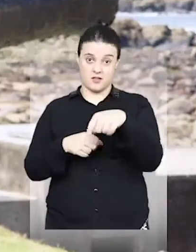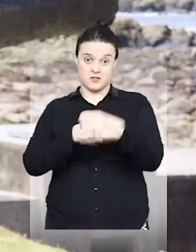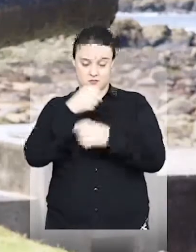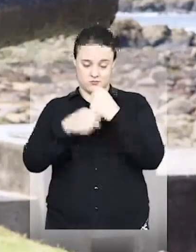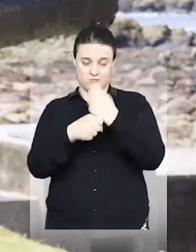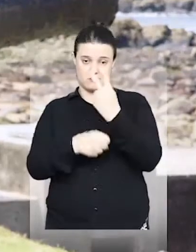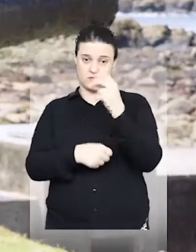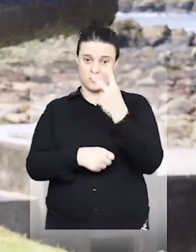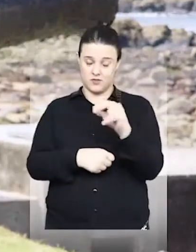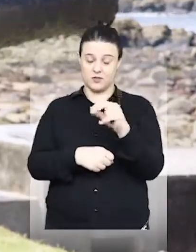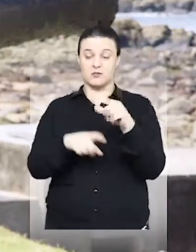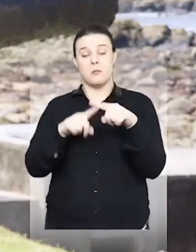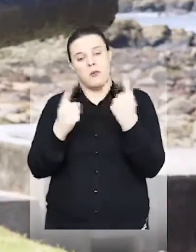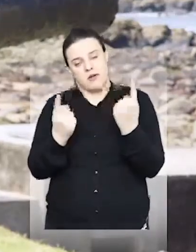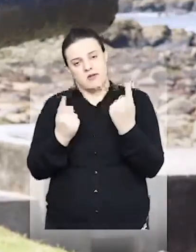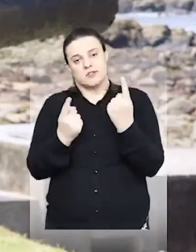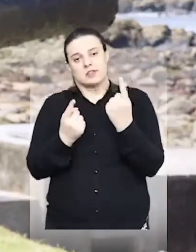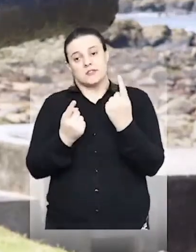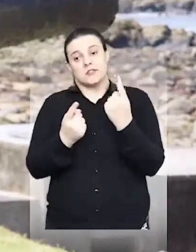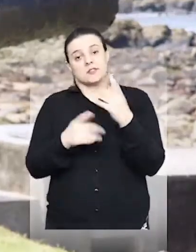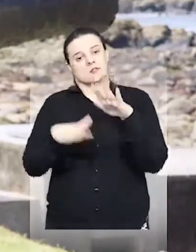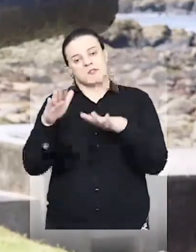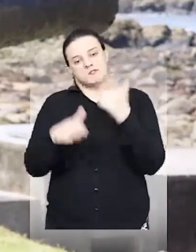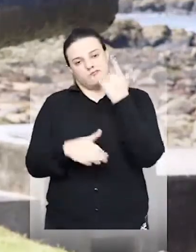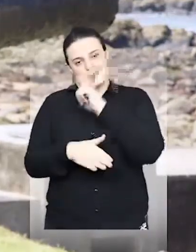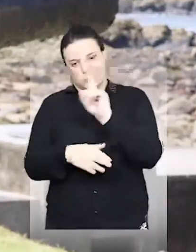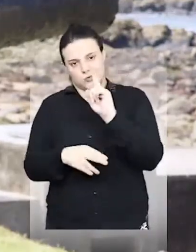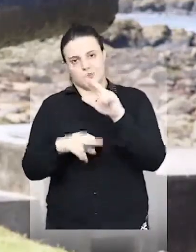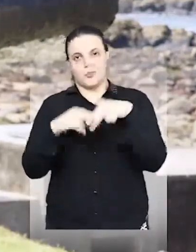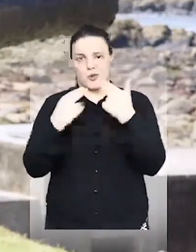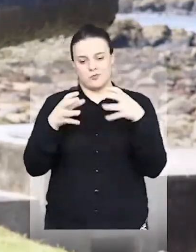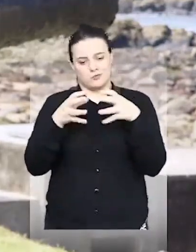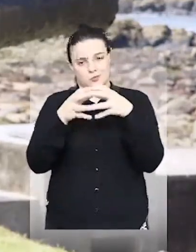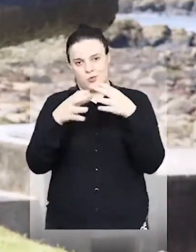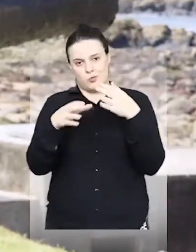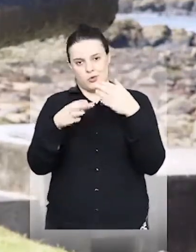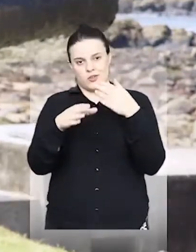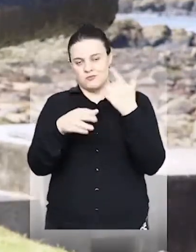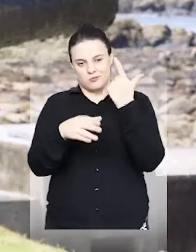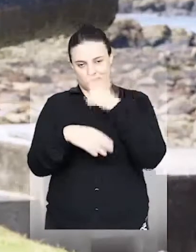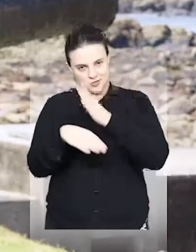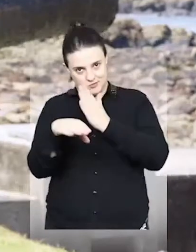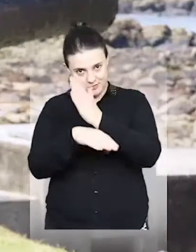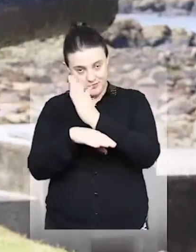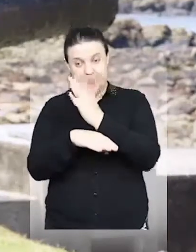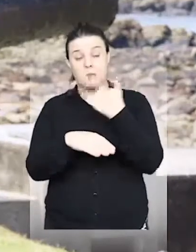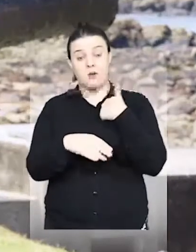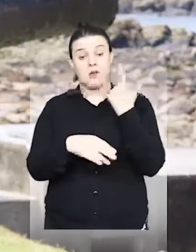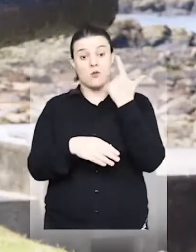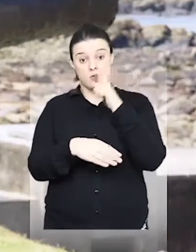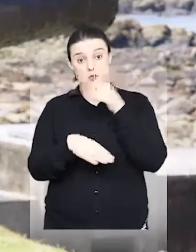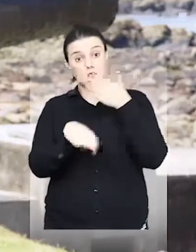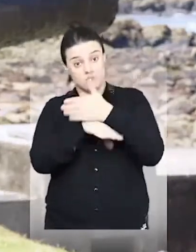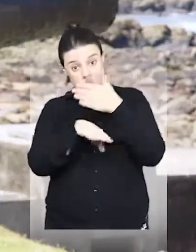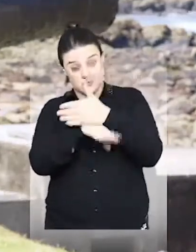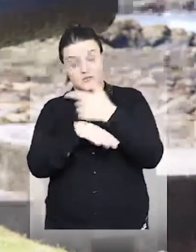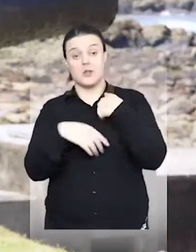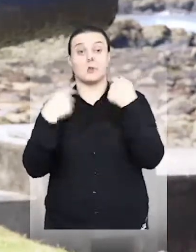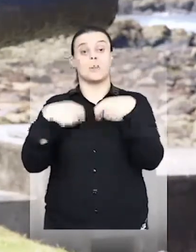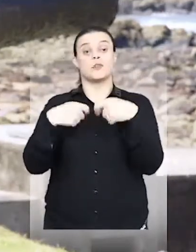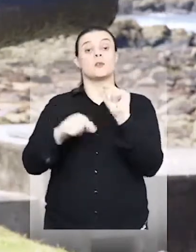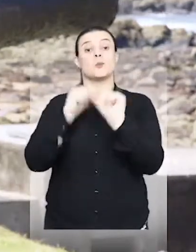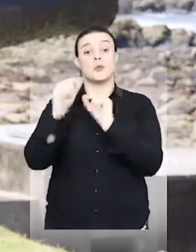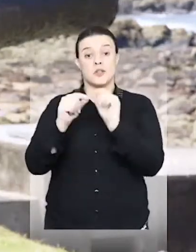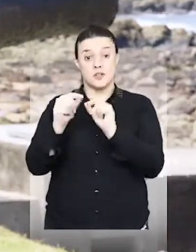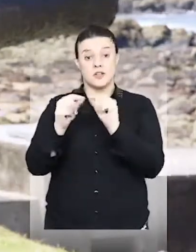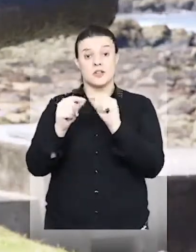essa Olimpíada, mas que talvez não vai rolar por conta dessa questão da classe, porque aí para eu participar dessas Olimpíadas